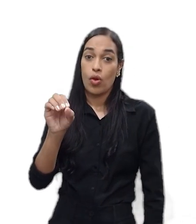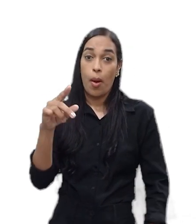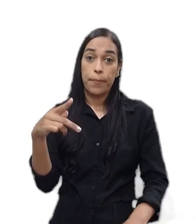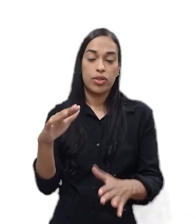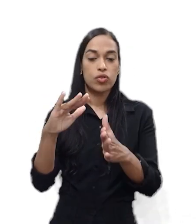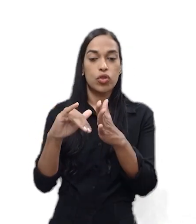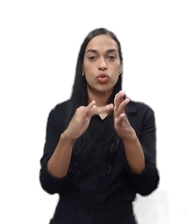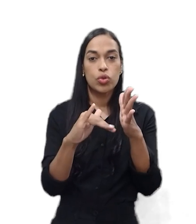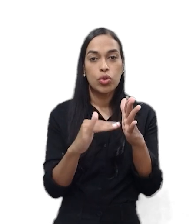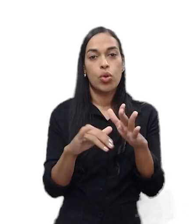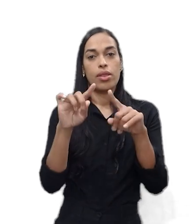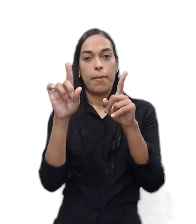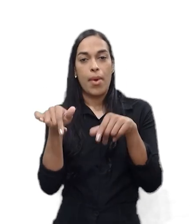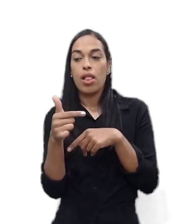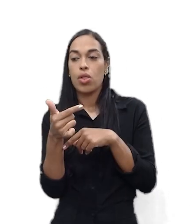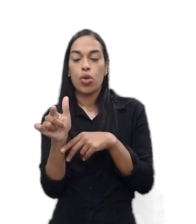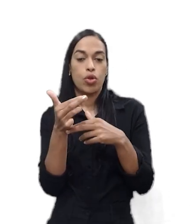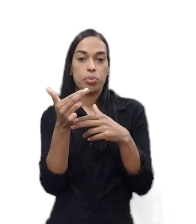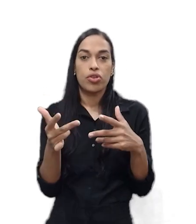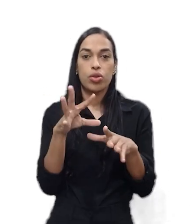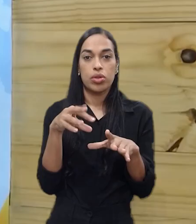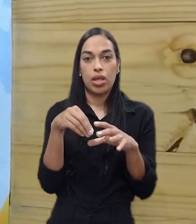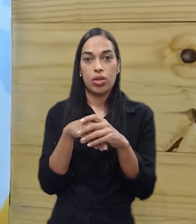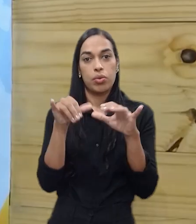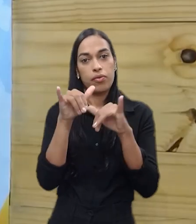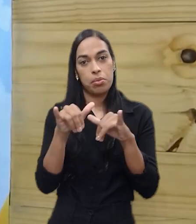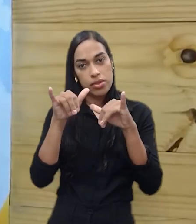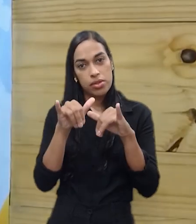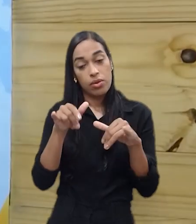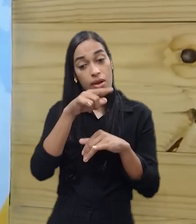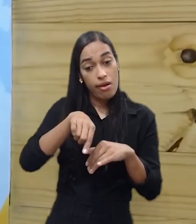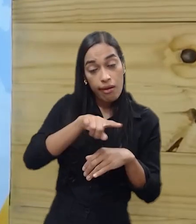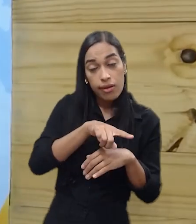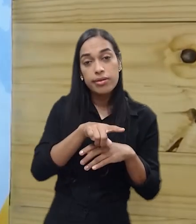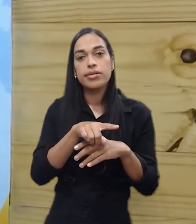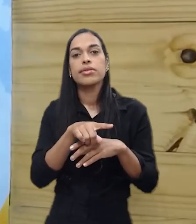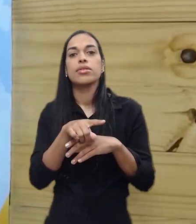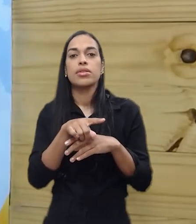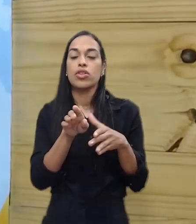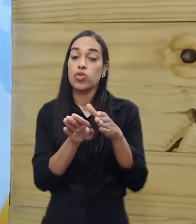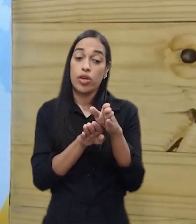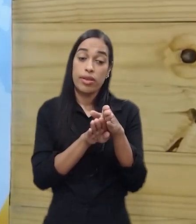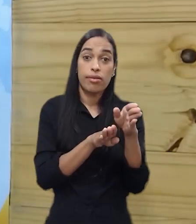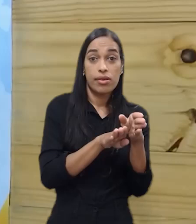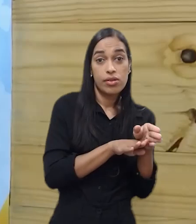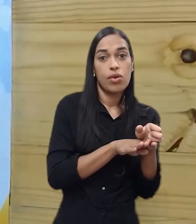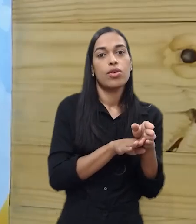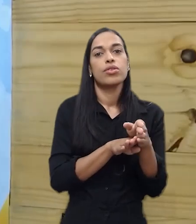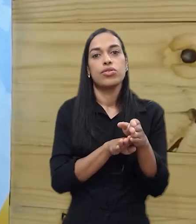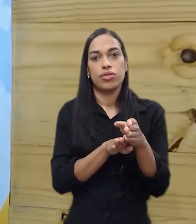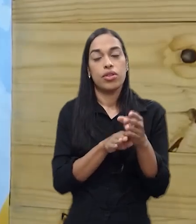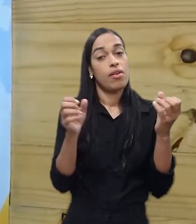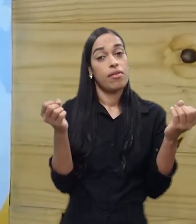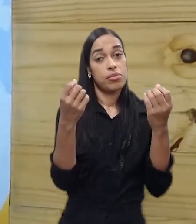exclui tabelas e outros objetos do banco de dados. Esses comandos que vamos